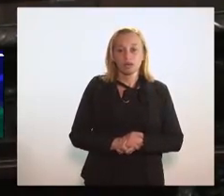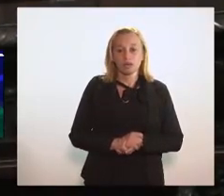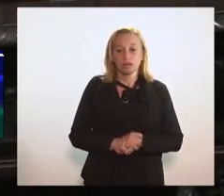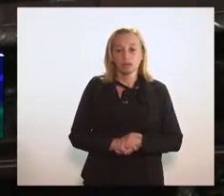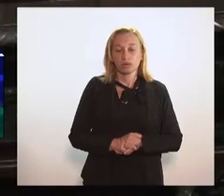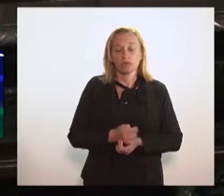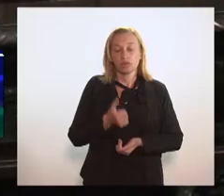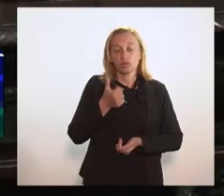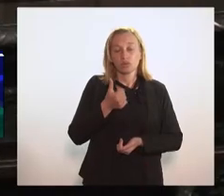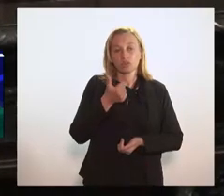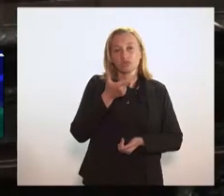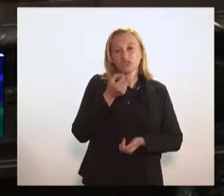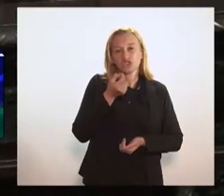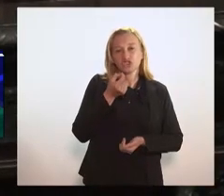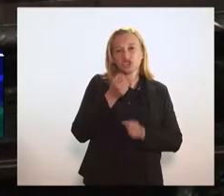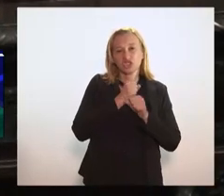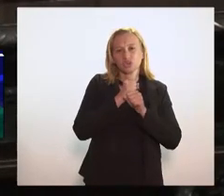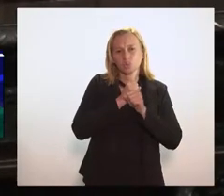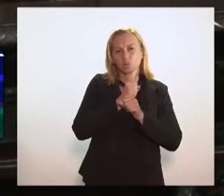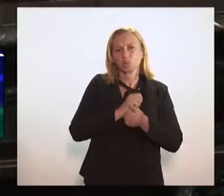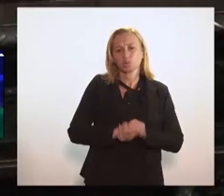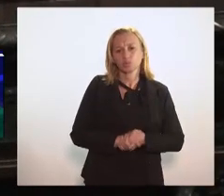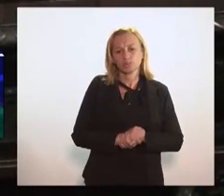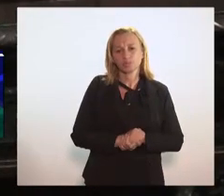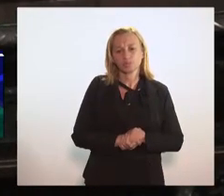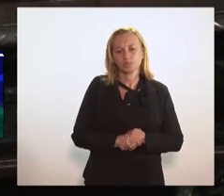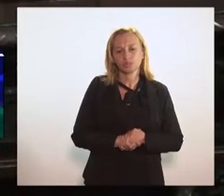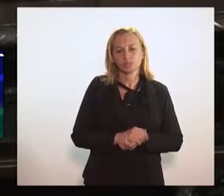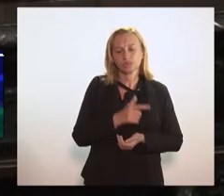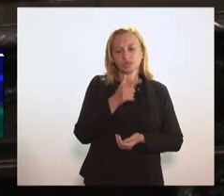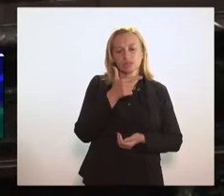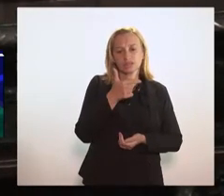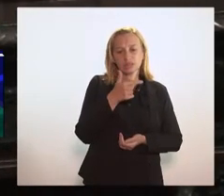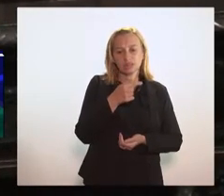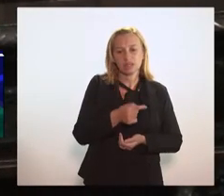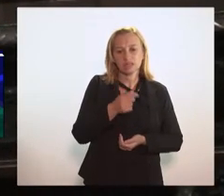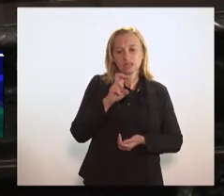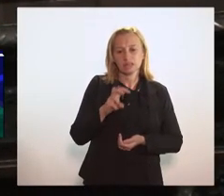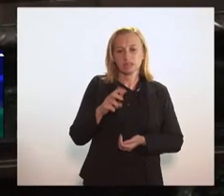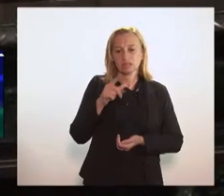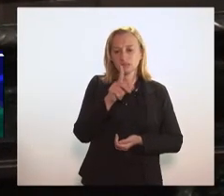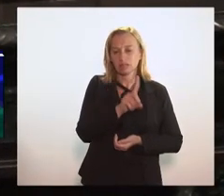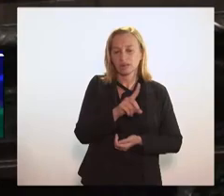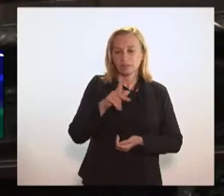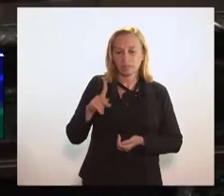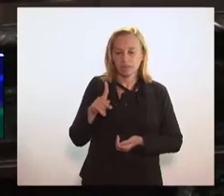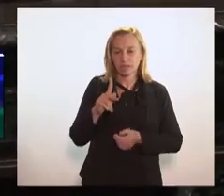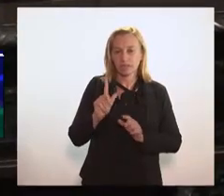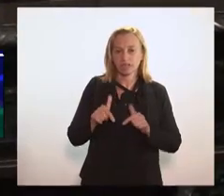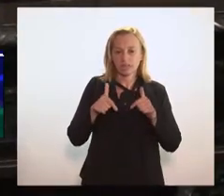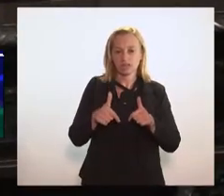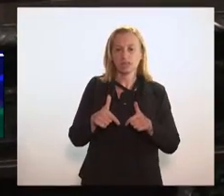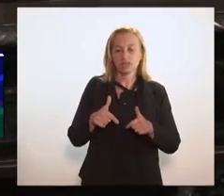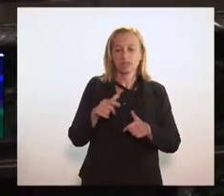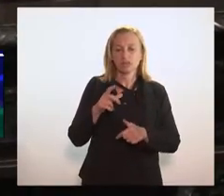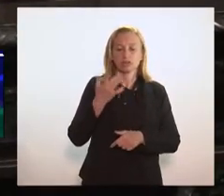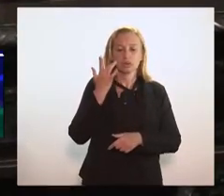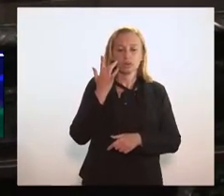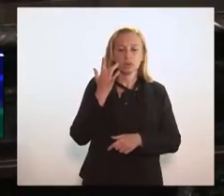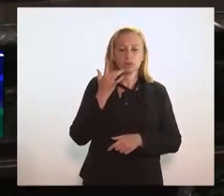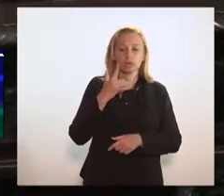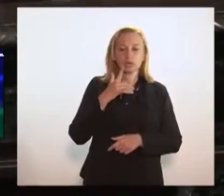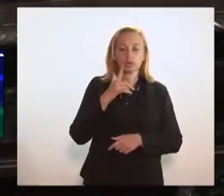de quase 20 anos, a 75DP, que funciona no Rio do Ouro, em São